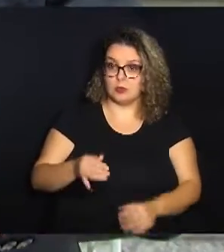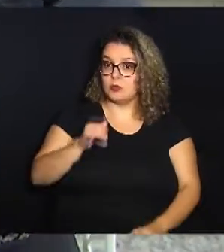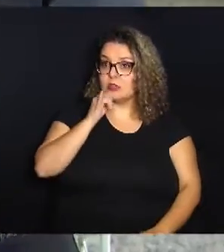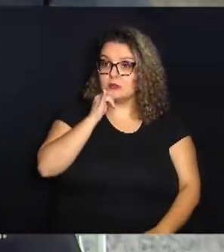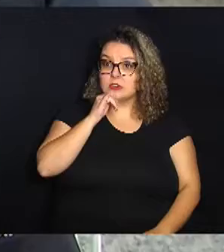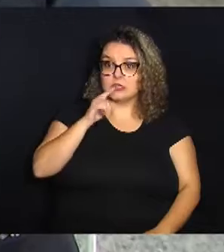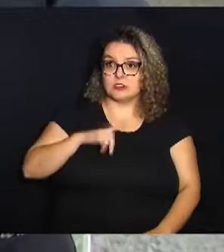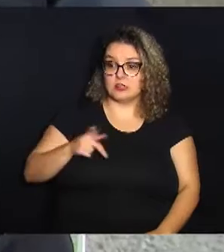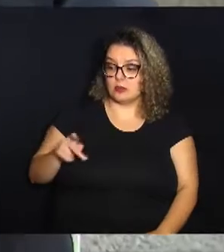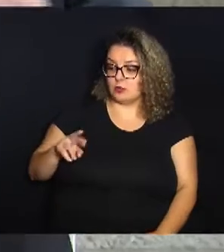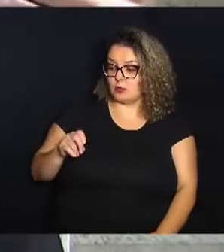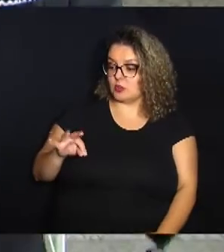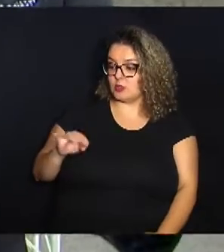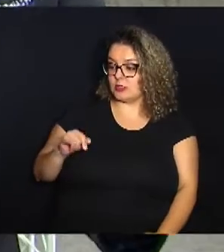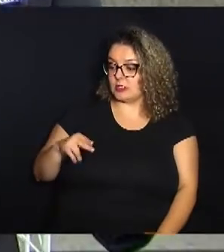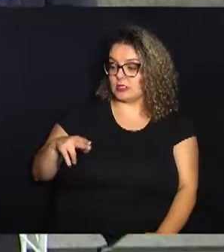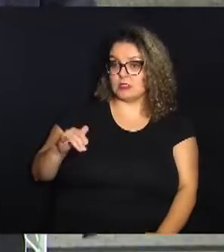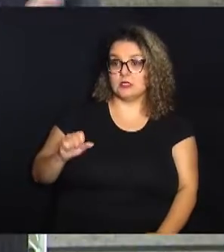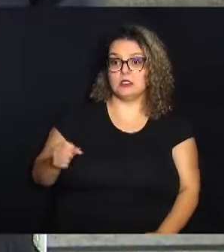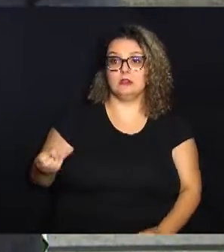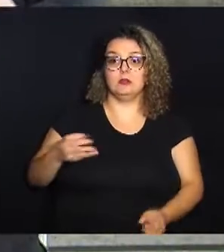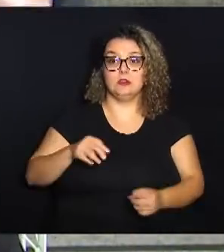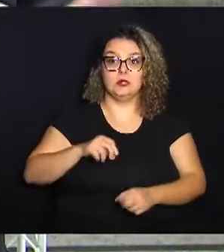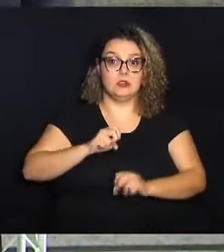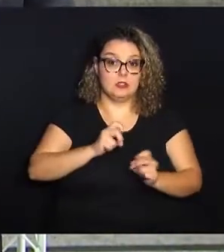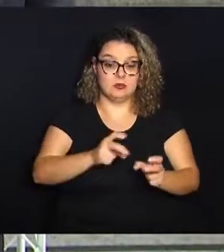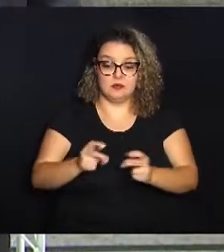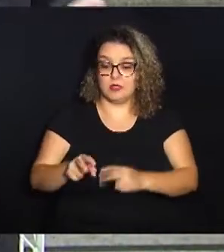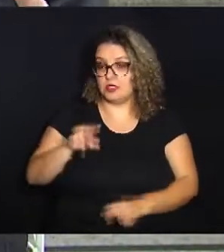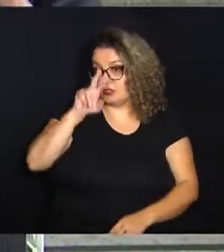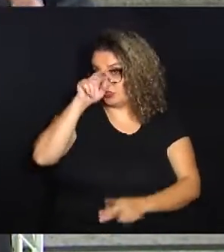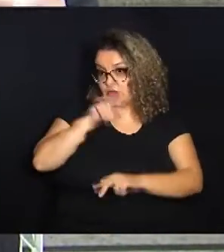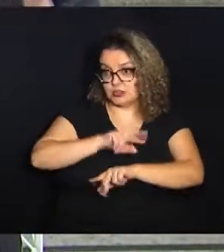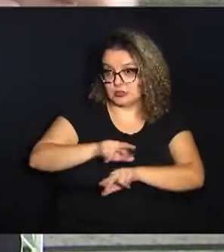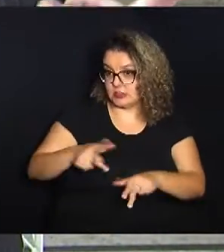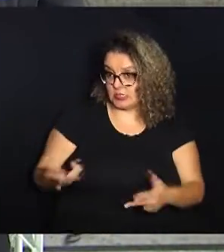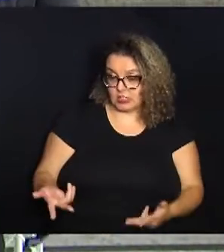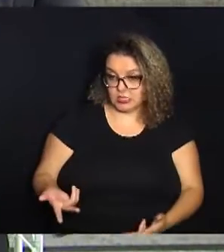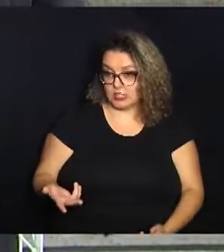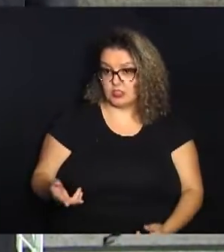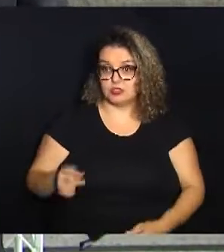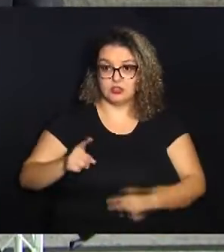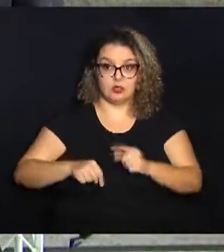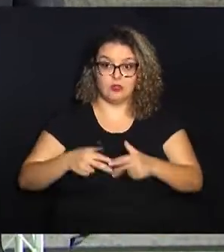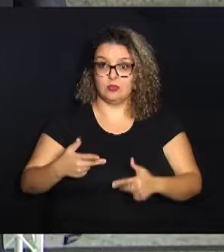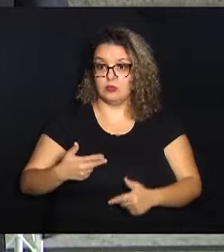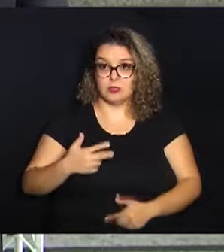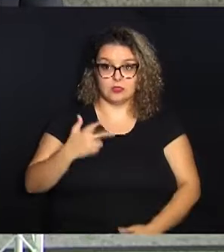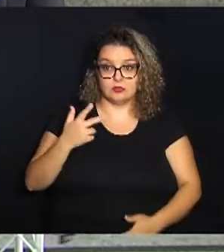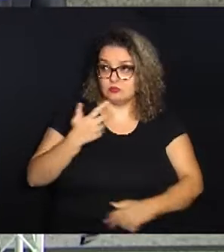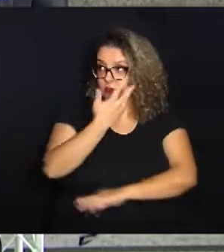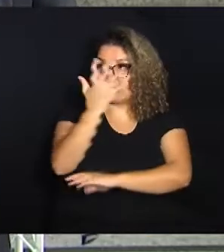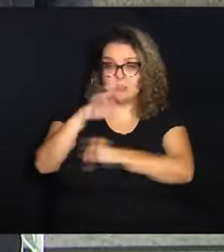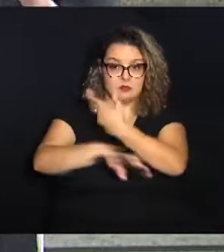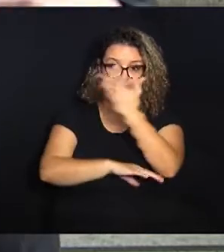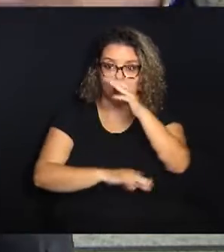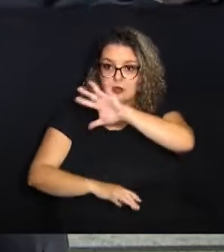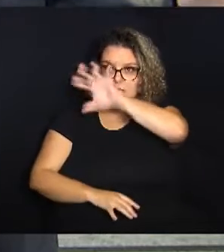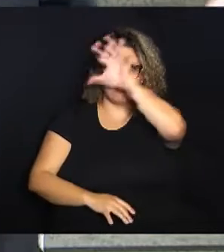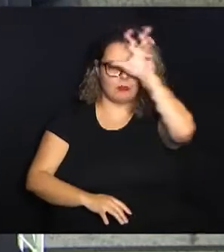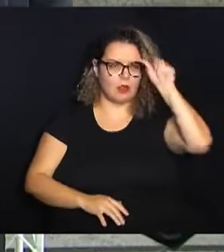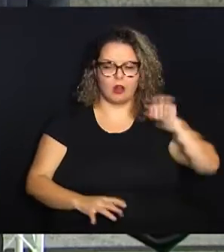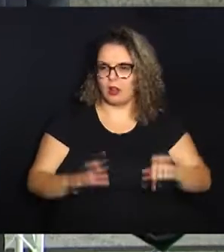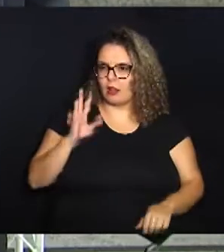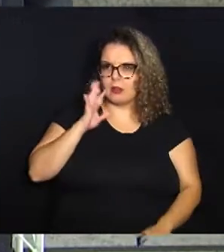aqui proteínas alternativas que vêm de insetos, que vêm de, por exemplo, de produtos naturais da Amazônia, um case super legal. A gente